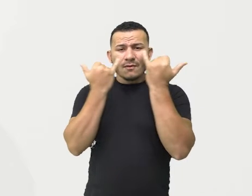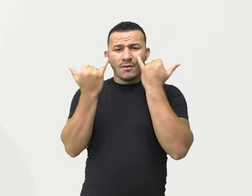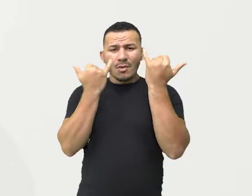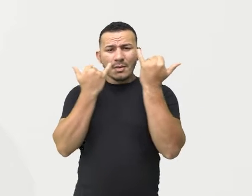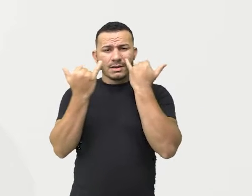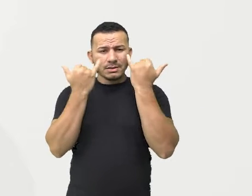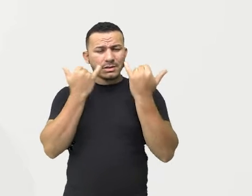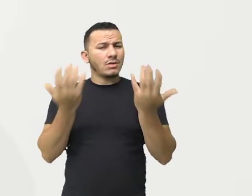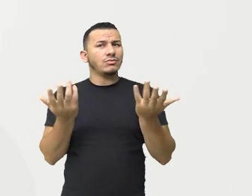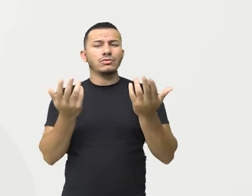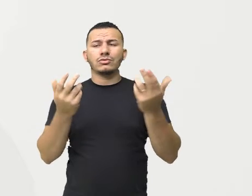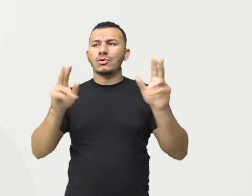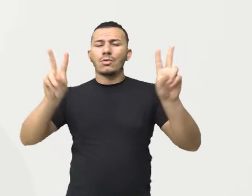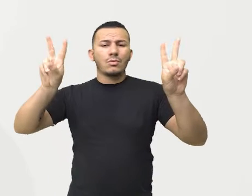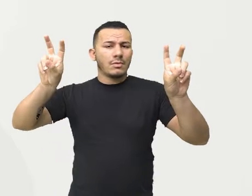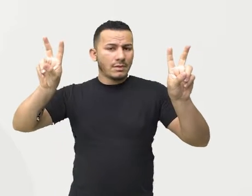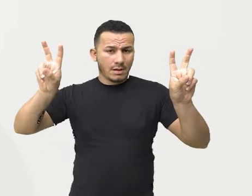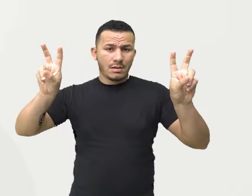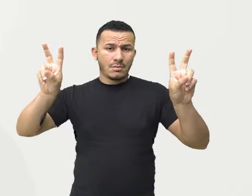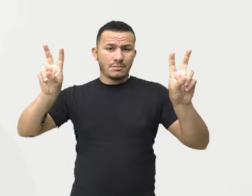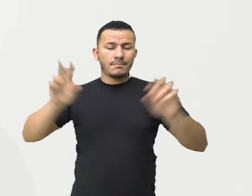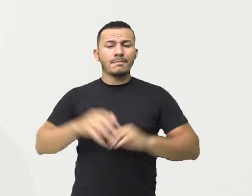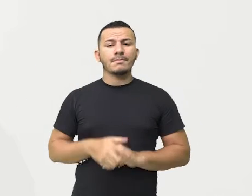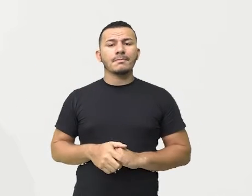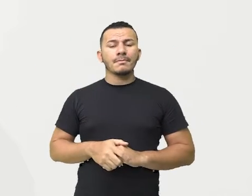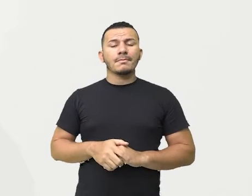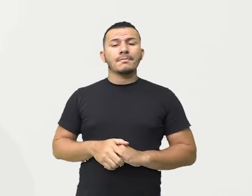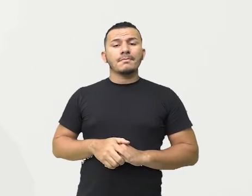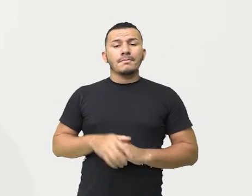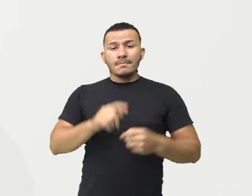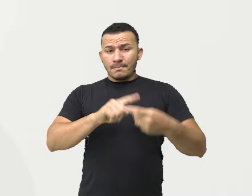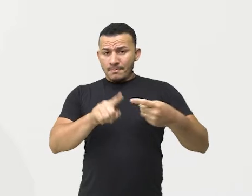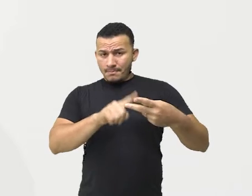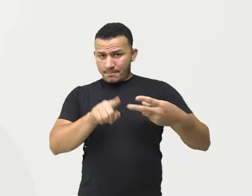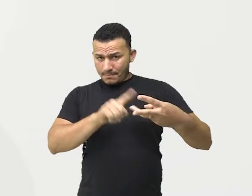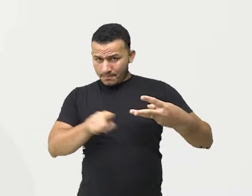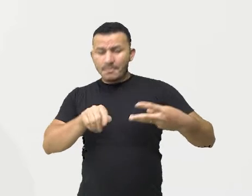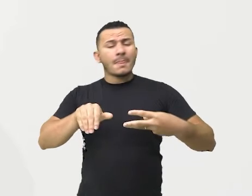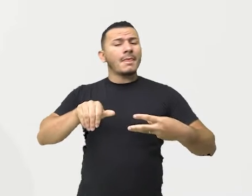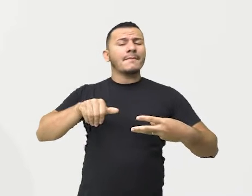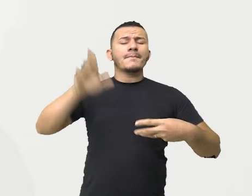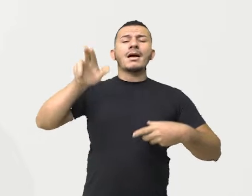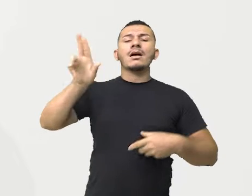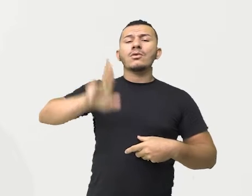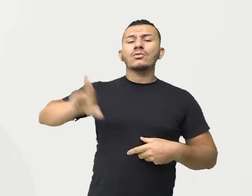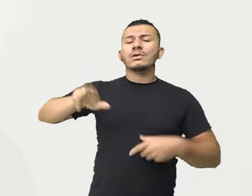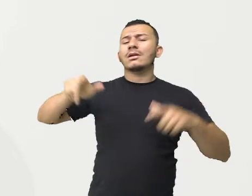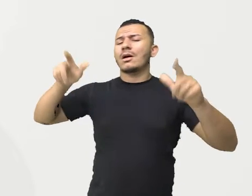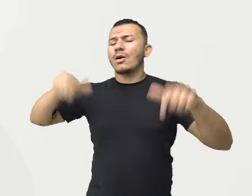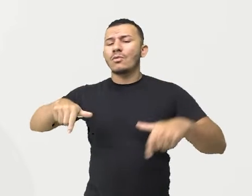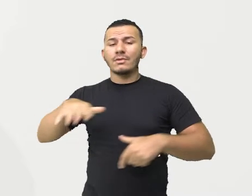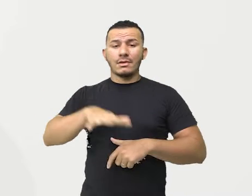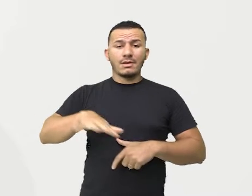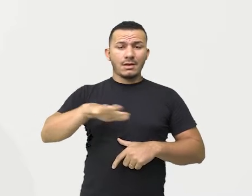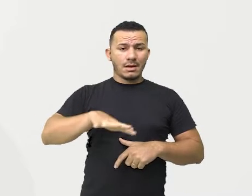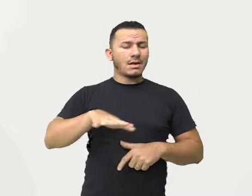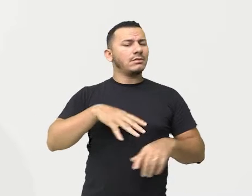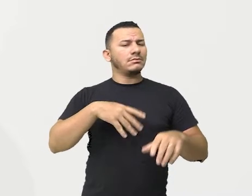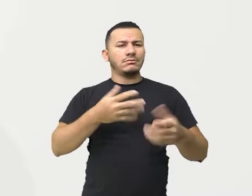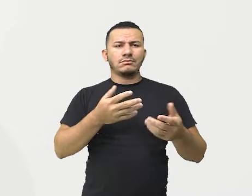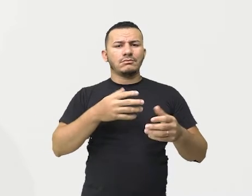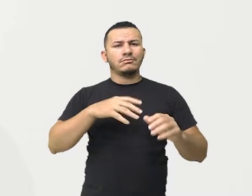de determinado assunto, sendo muito utilizado, por isso, em ambientes